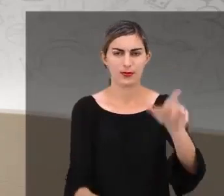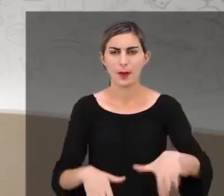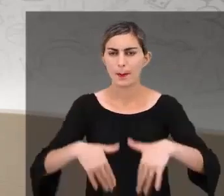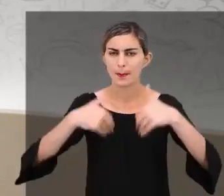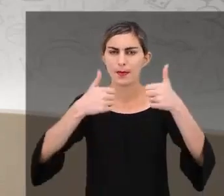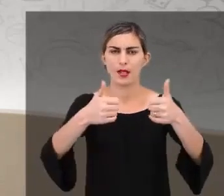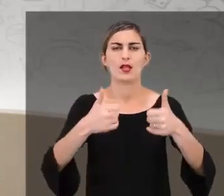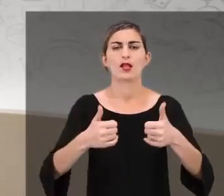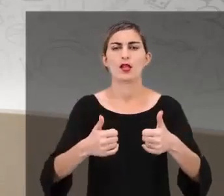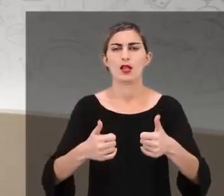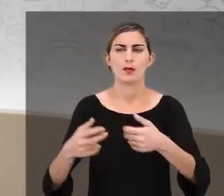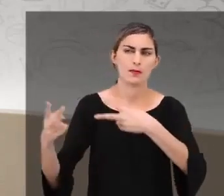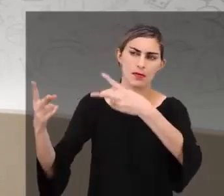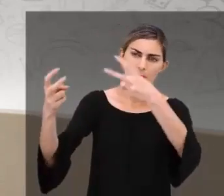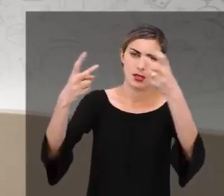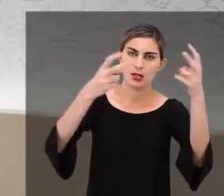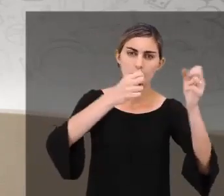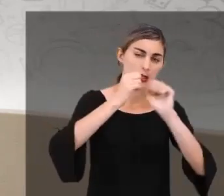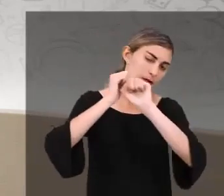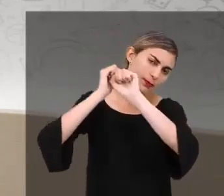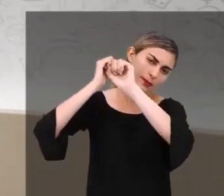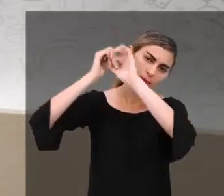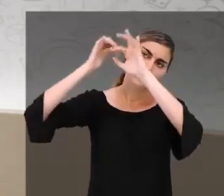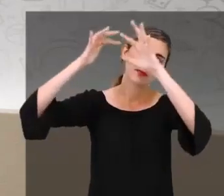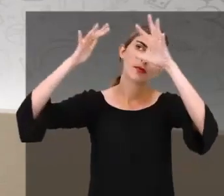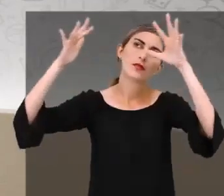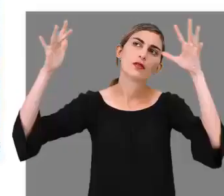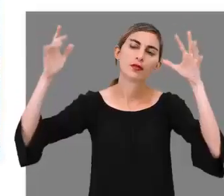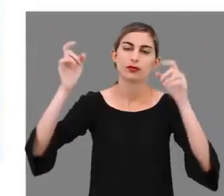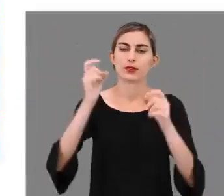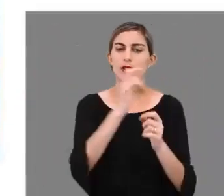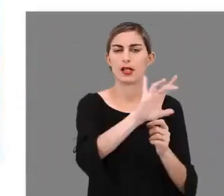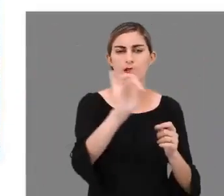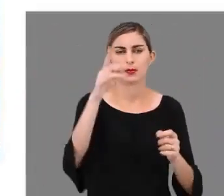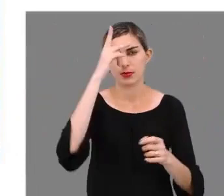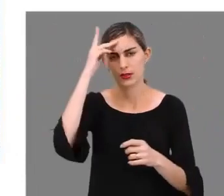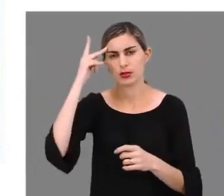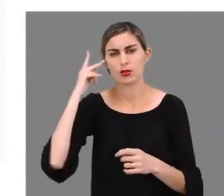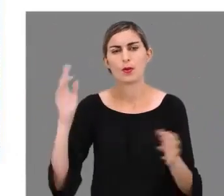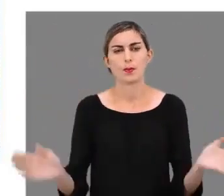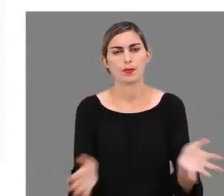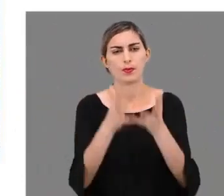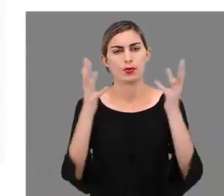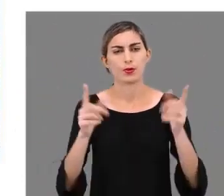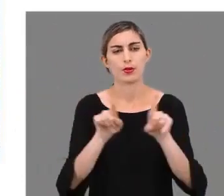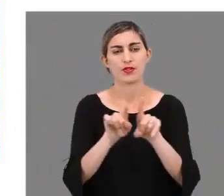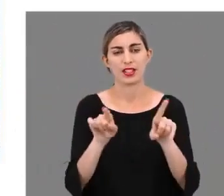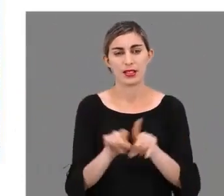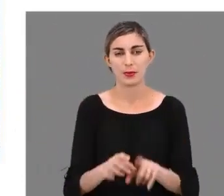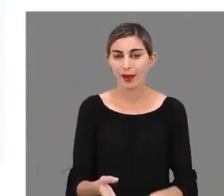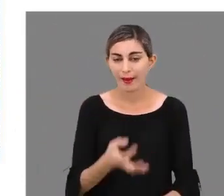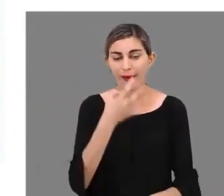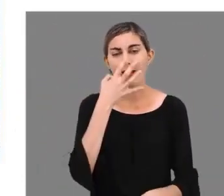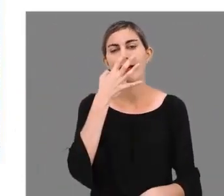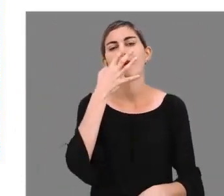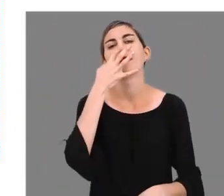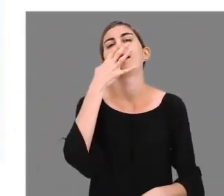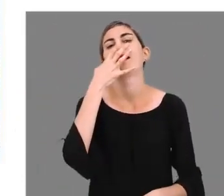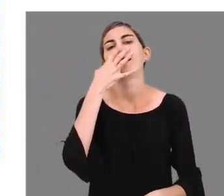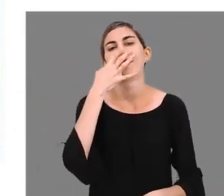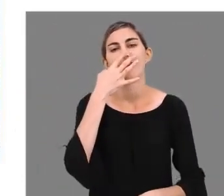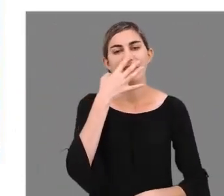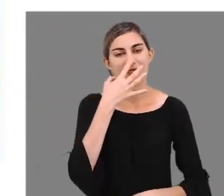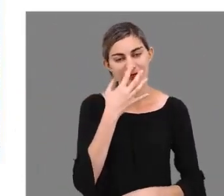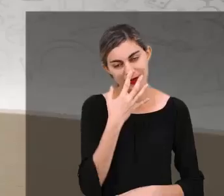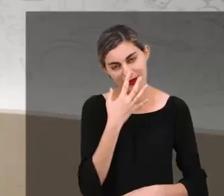ampliando o estado de percepção e imaginação do indivíduo. Promover também o encantamento de